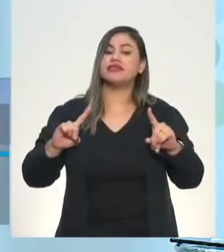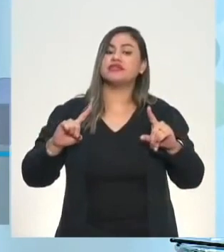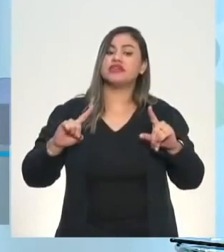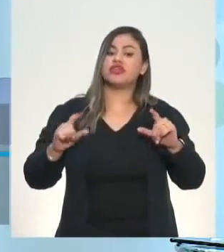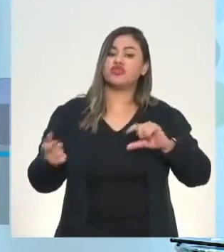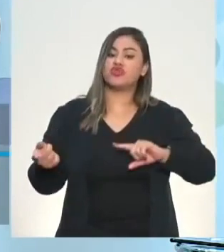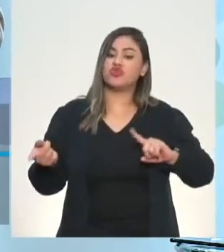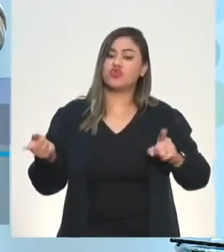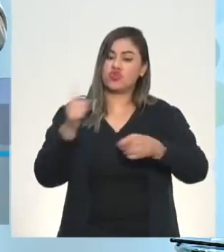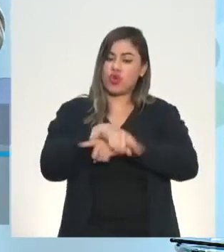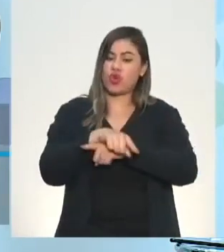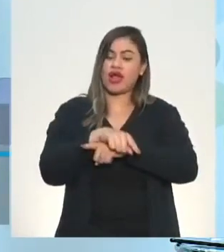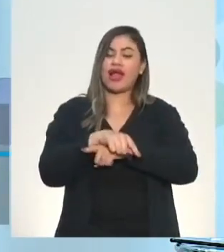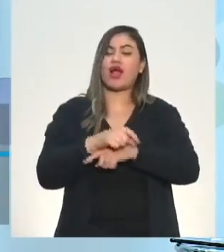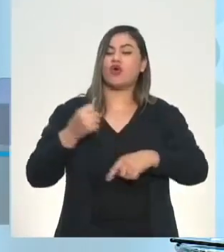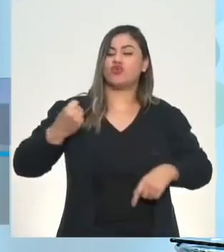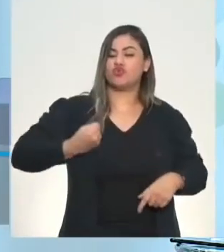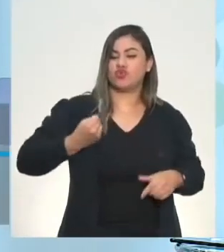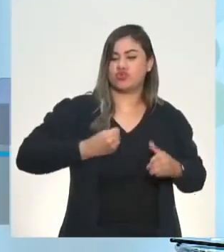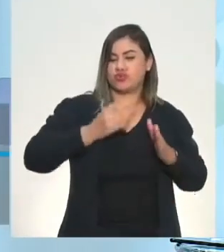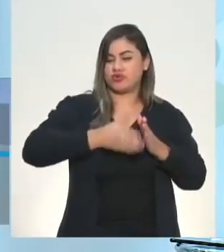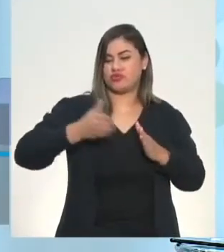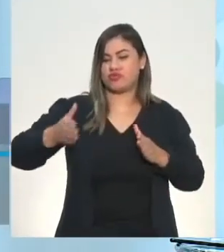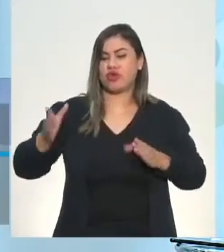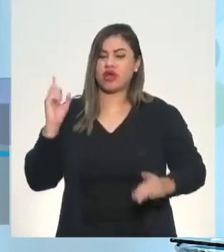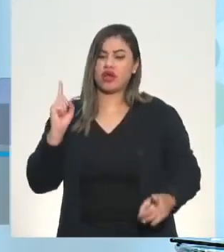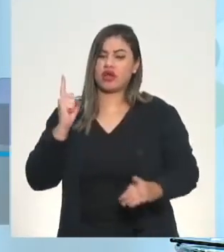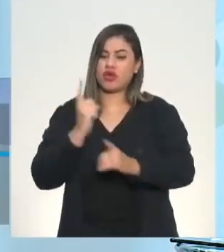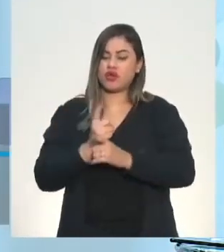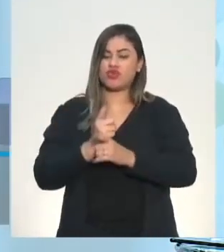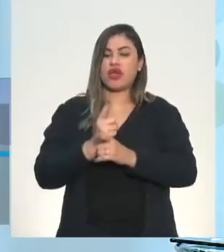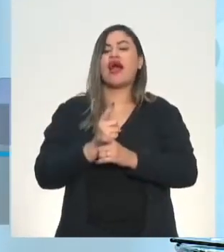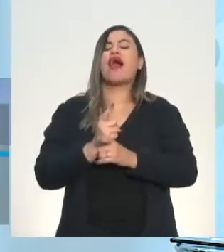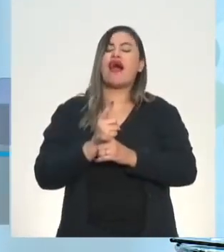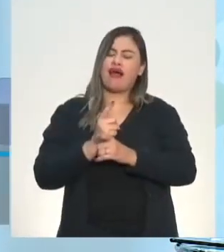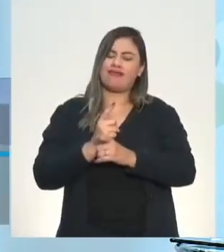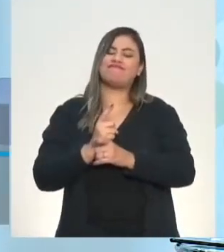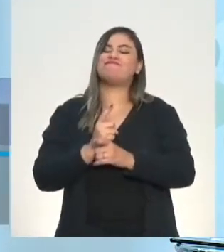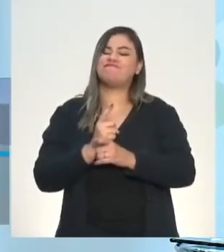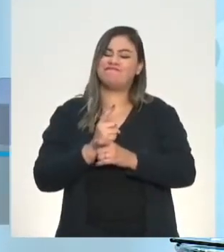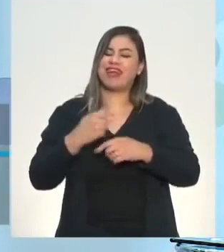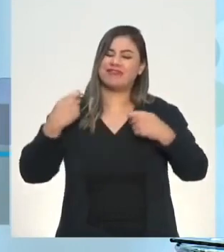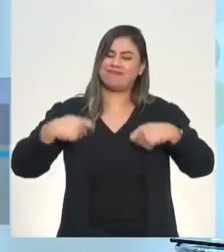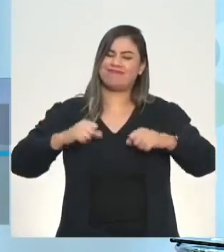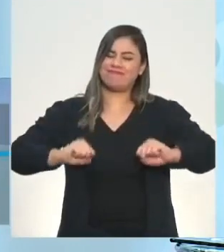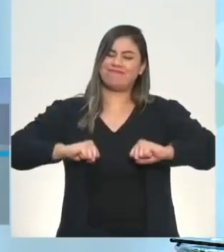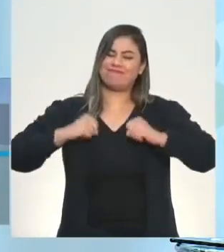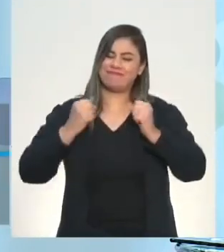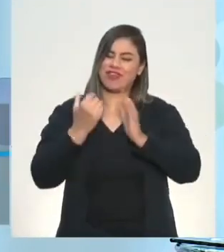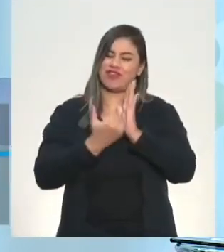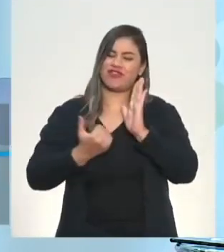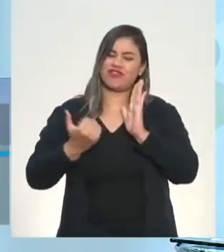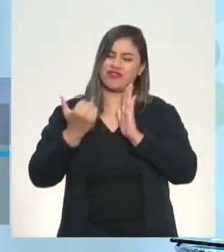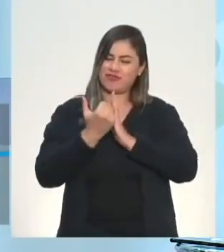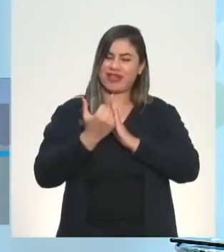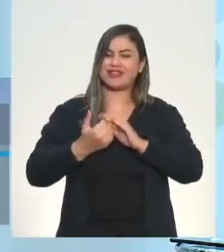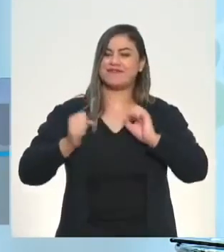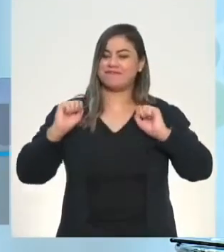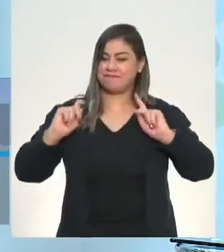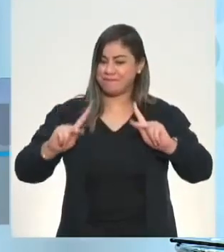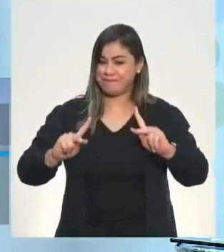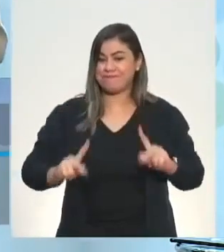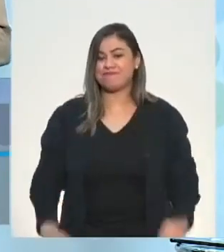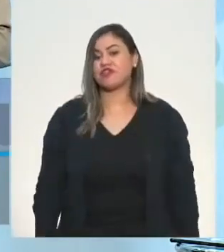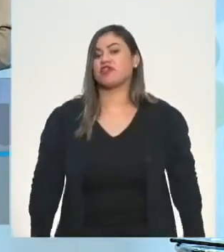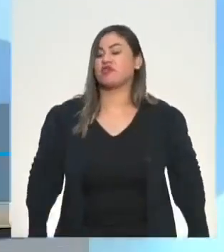contrário, você tem a sequência numérica para identificar a lei de formação, aí isso exige de você um pouquinho mais de frieza. Tudo bem?